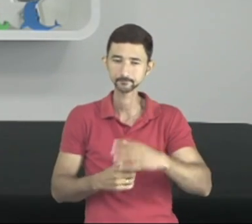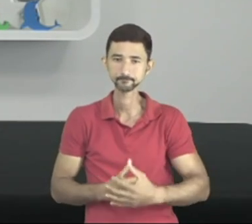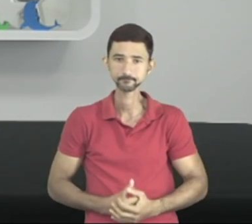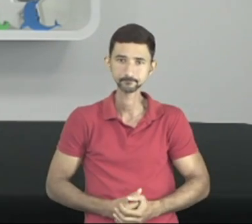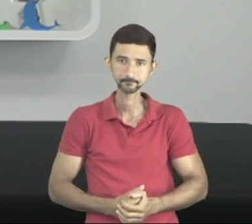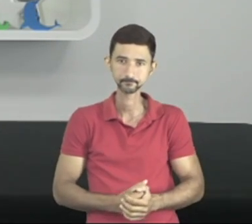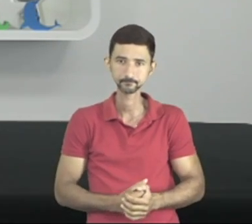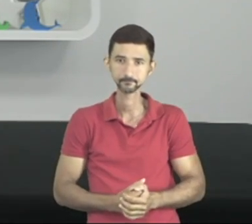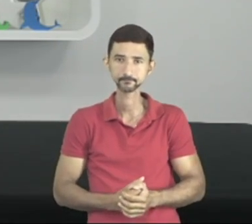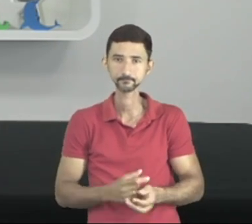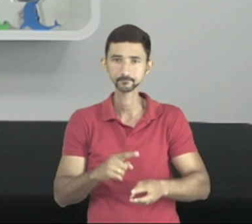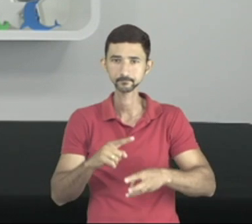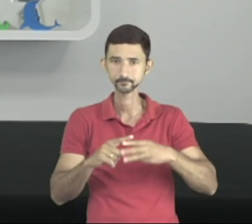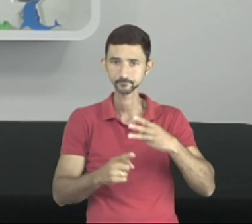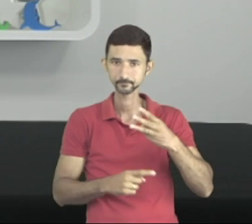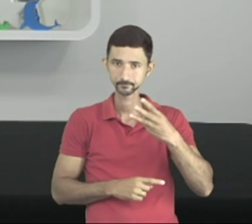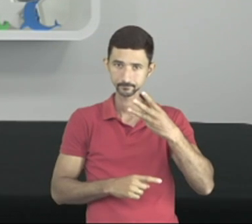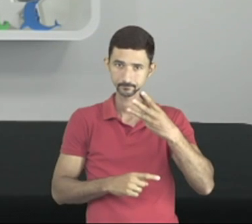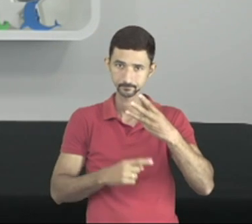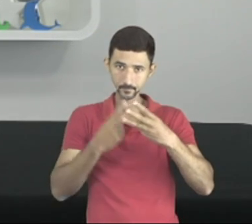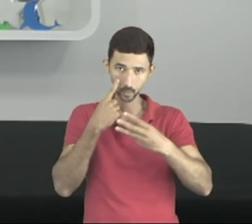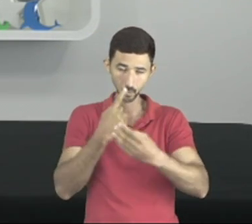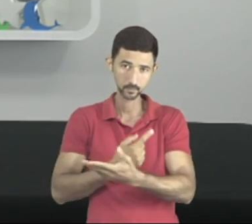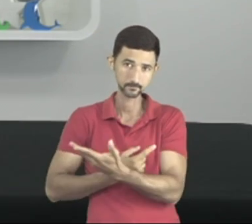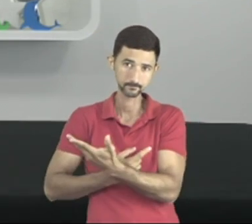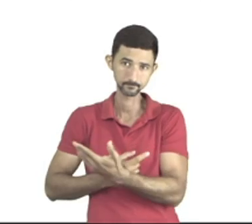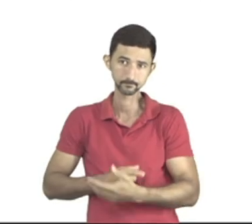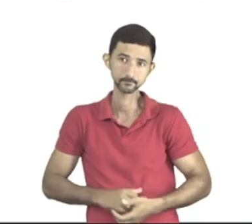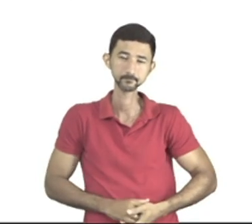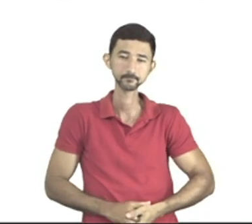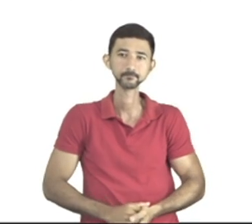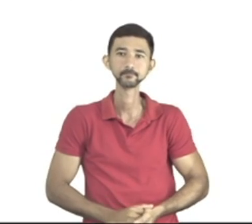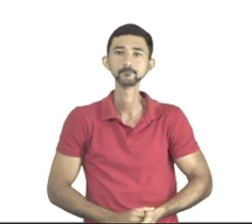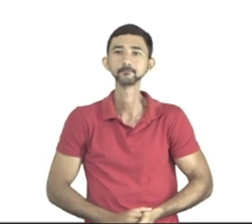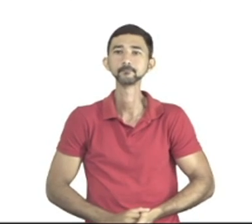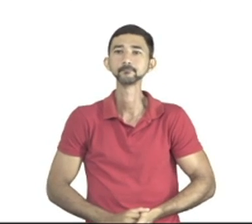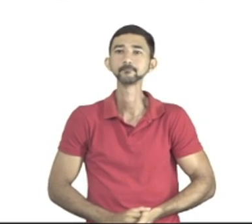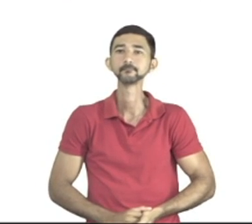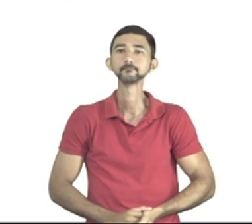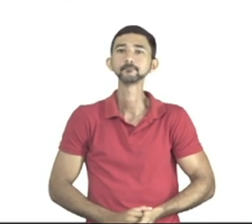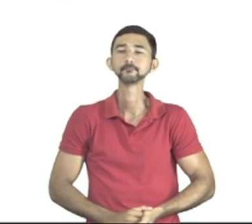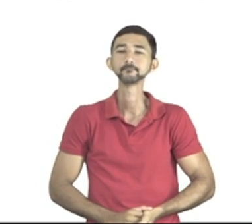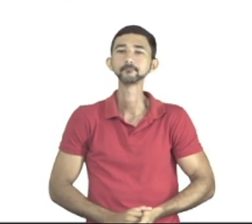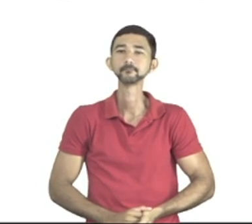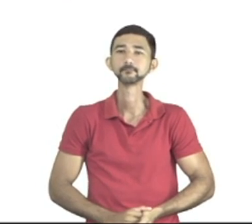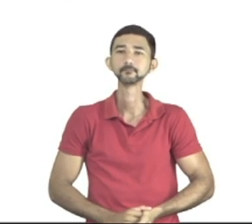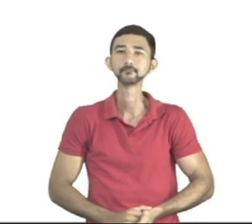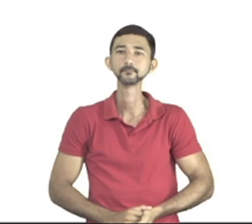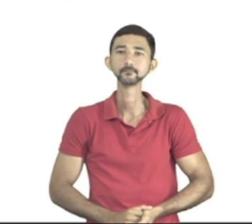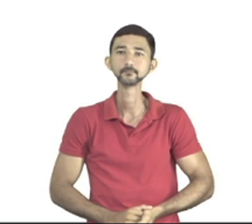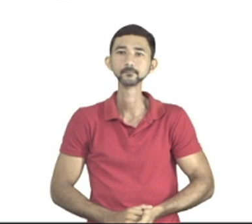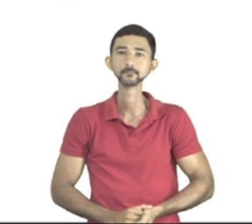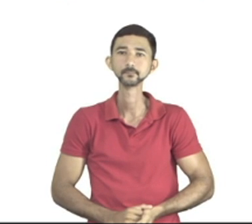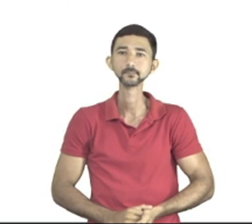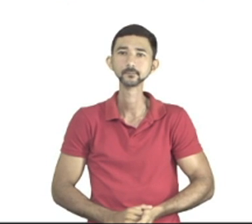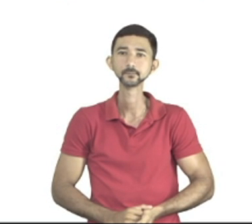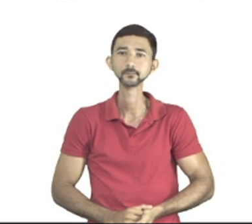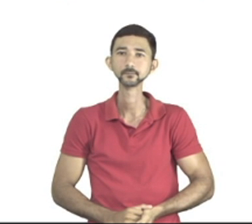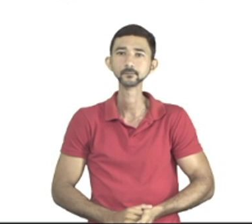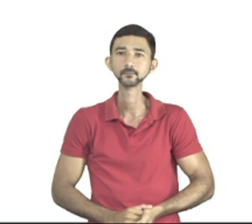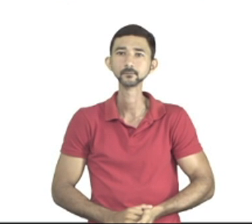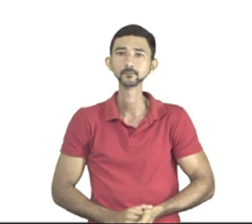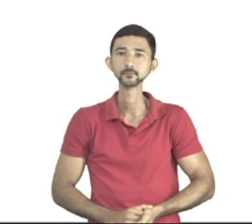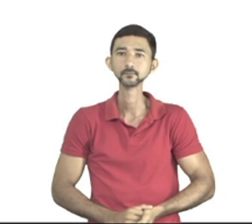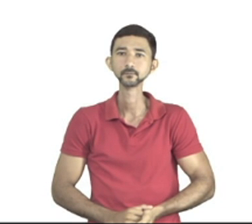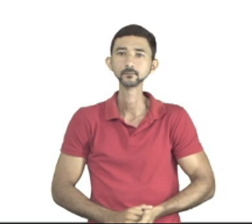gente. As propriedades delas são essas. Vamos lá, gente, por favor, olhe o nosso slide. E aí a gente tem, ó, propriedade geral,